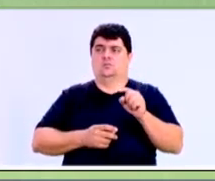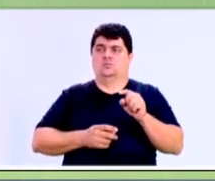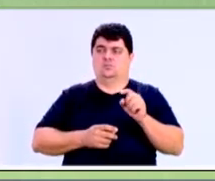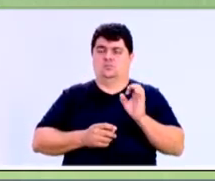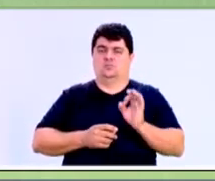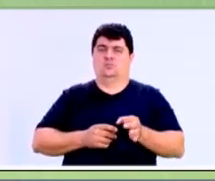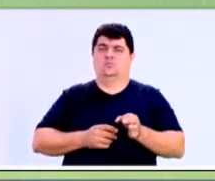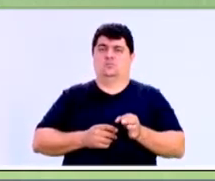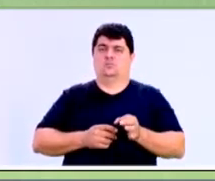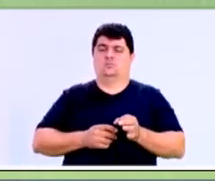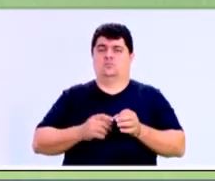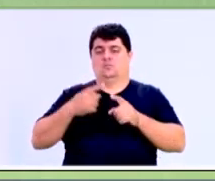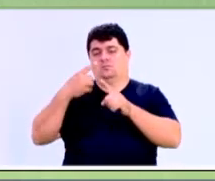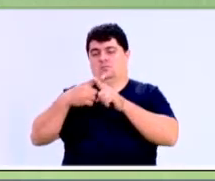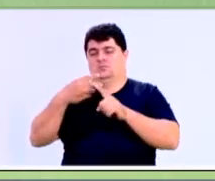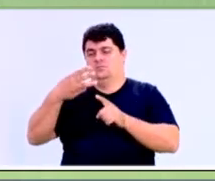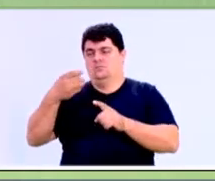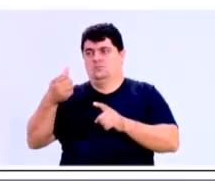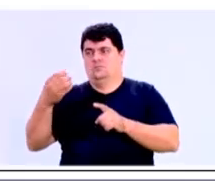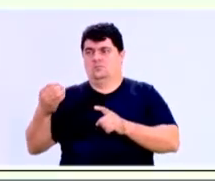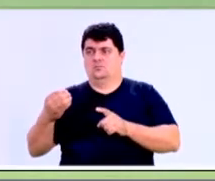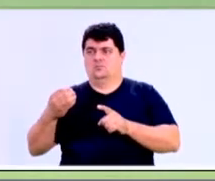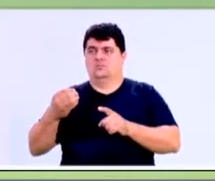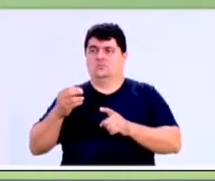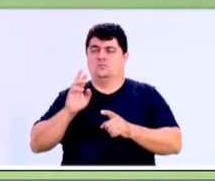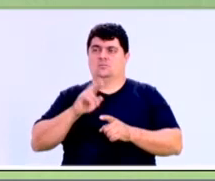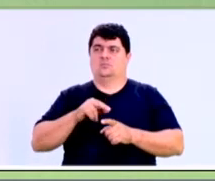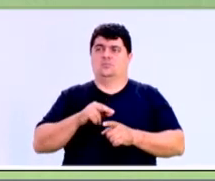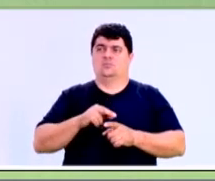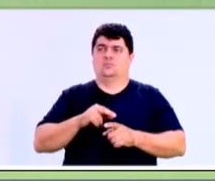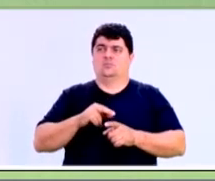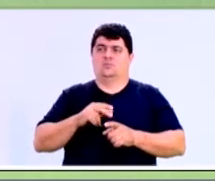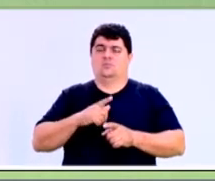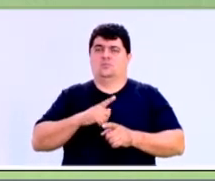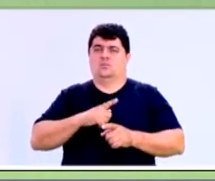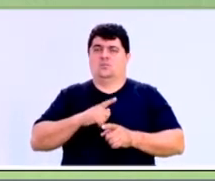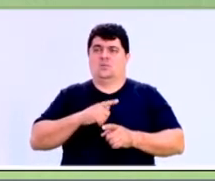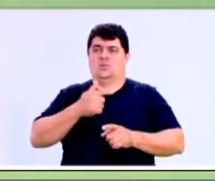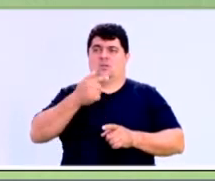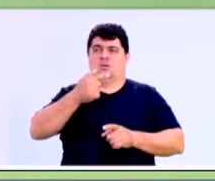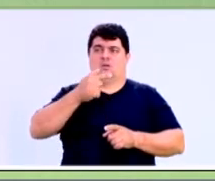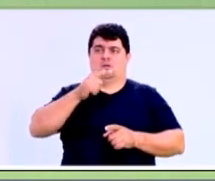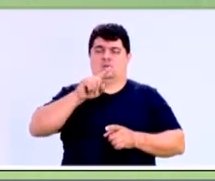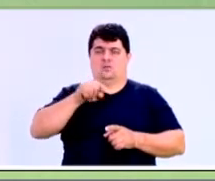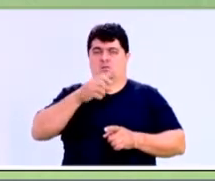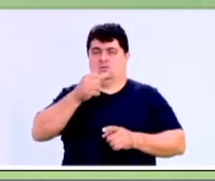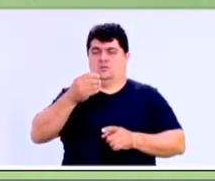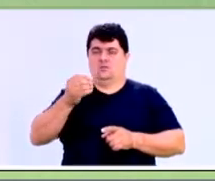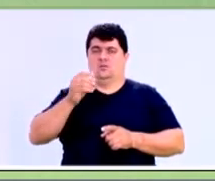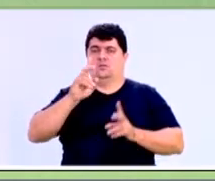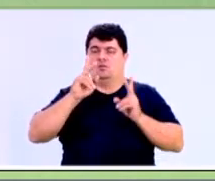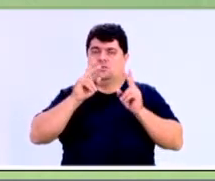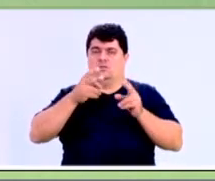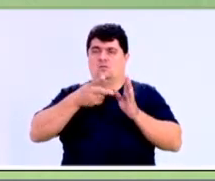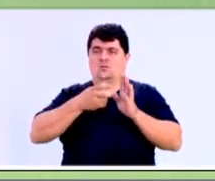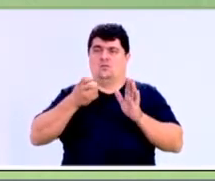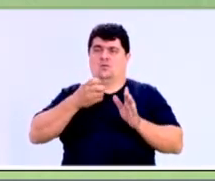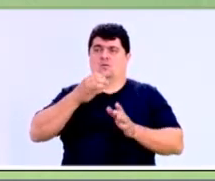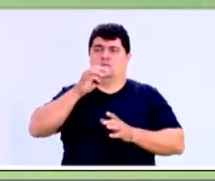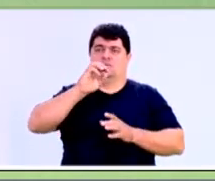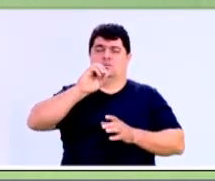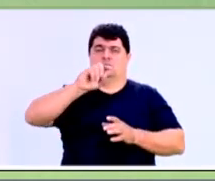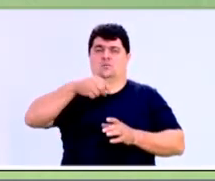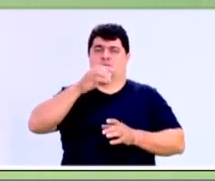Correto? 165 mil. E o que eu acho aqui? Eu acho 7.800 dividido por 165, que é igual a